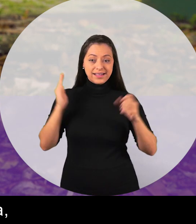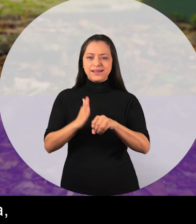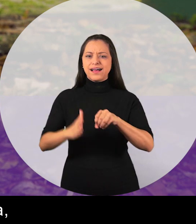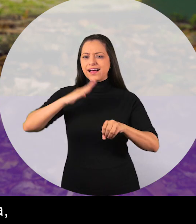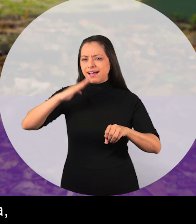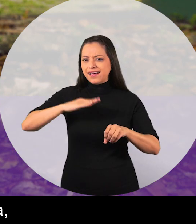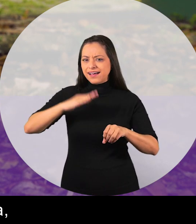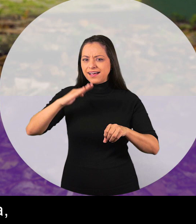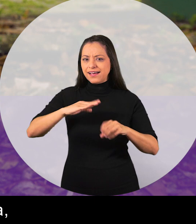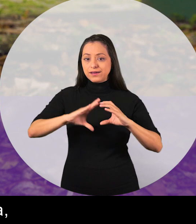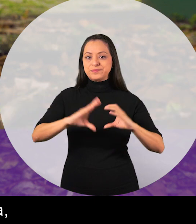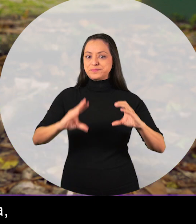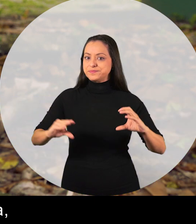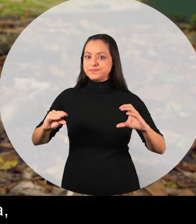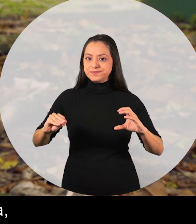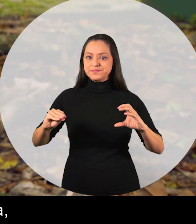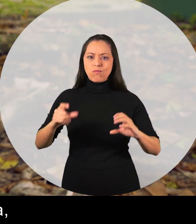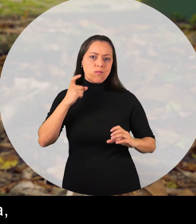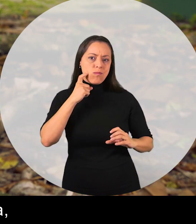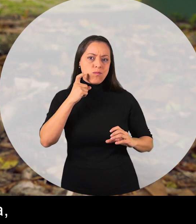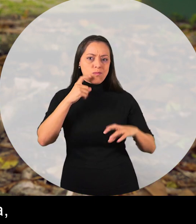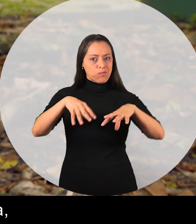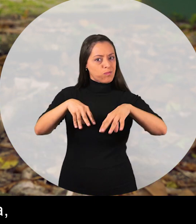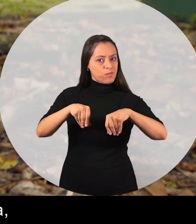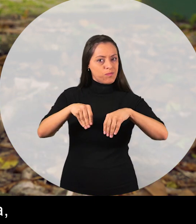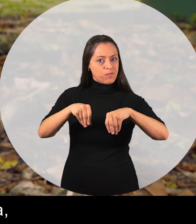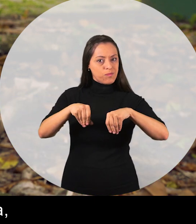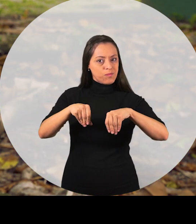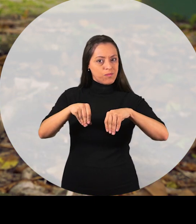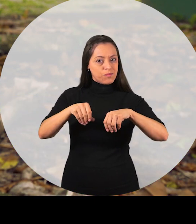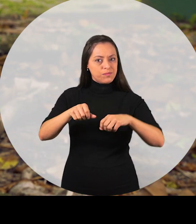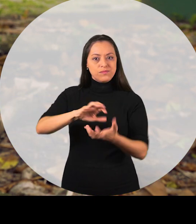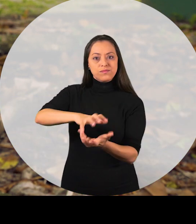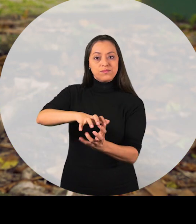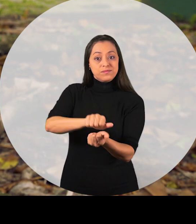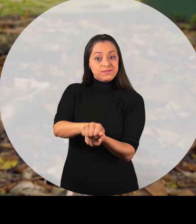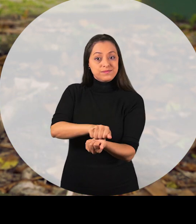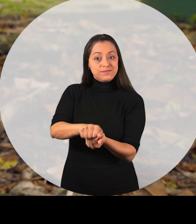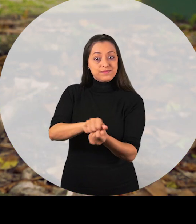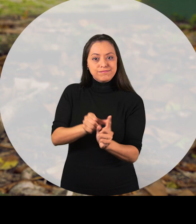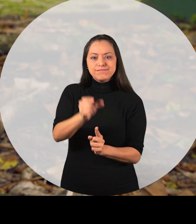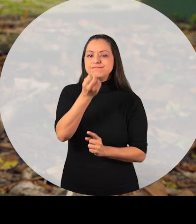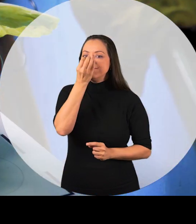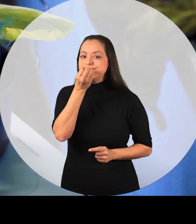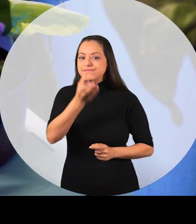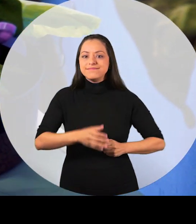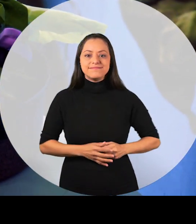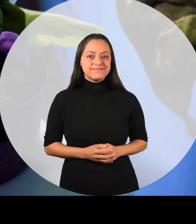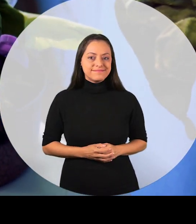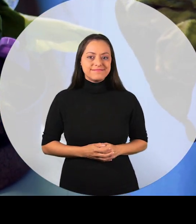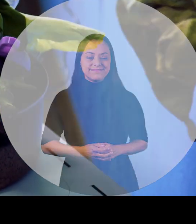rabanete, berinjela, balinha, farinha, sabão em pó, alho poró.